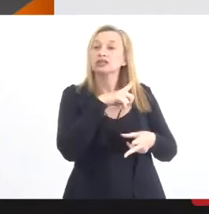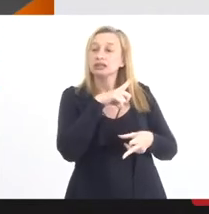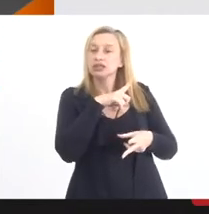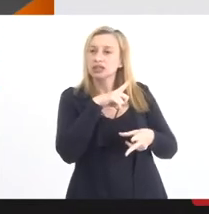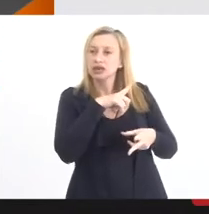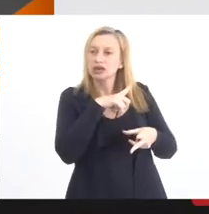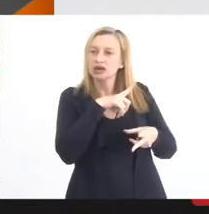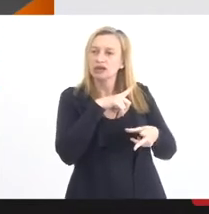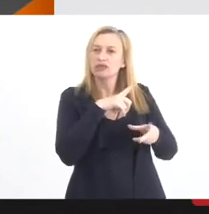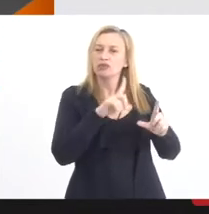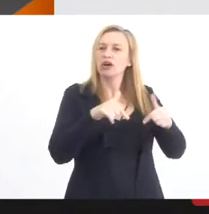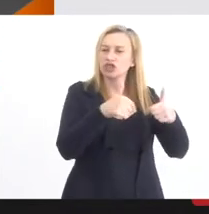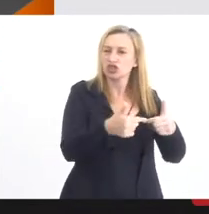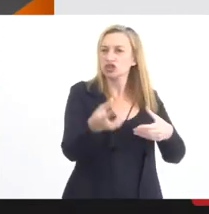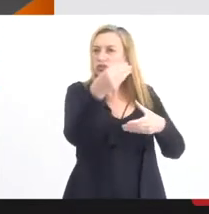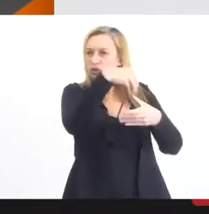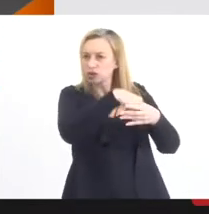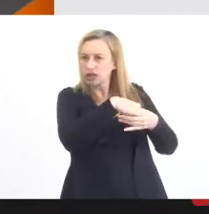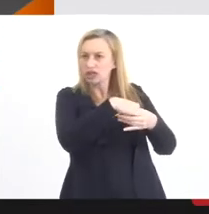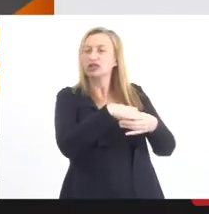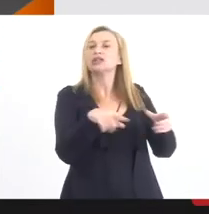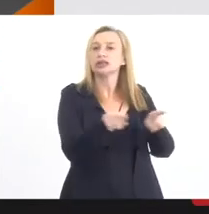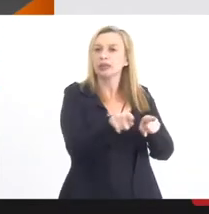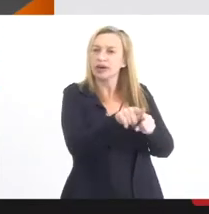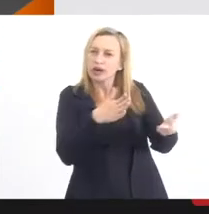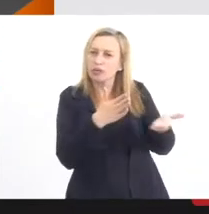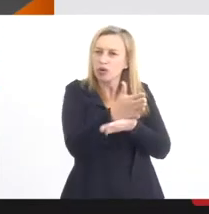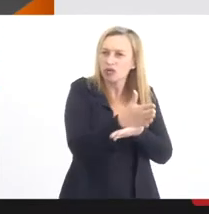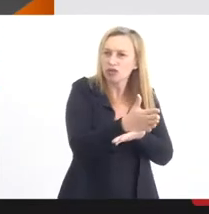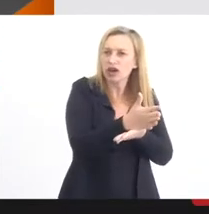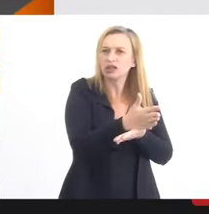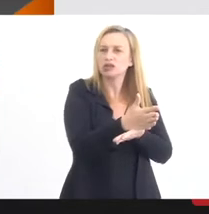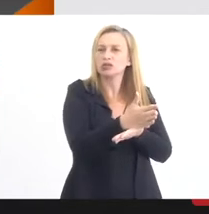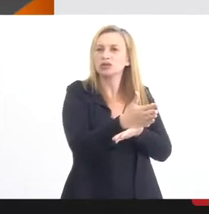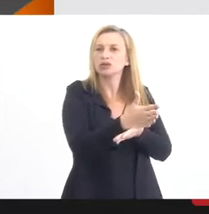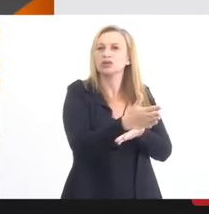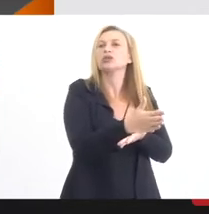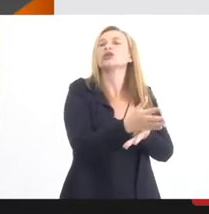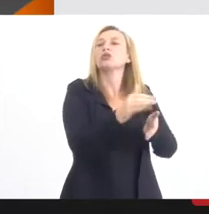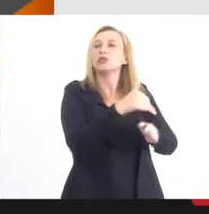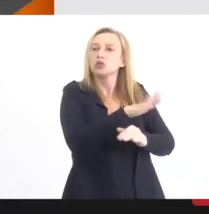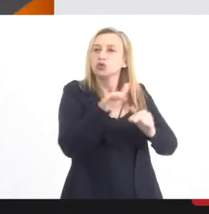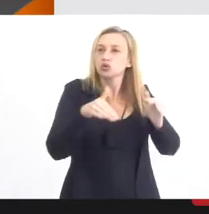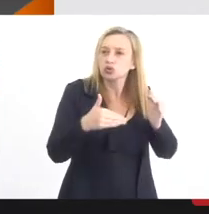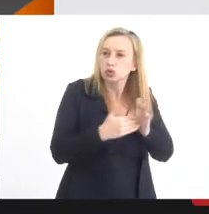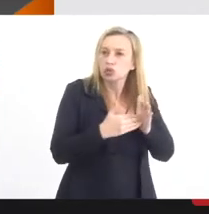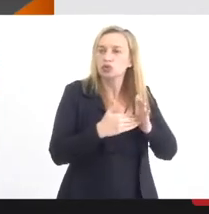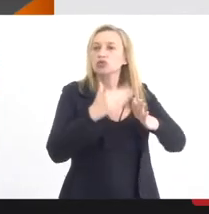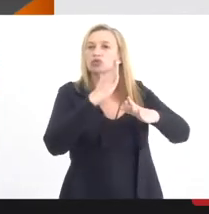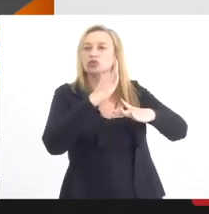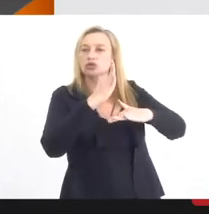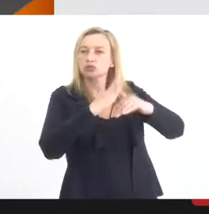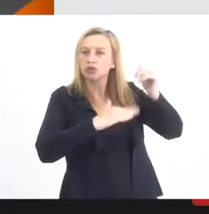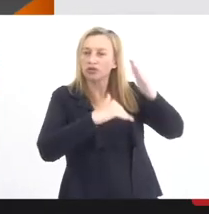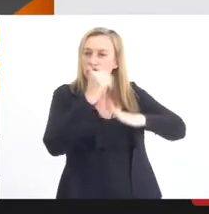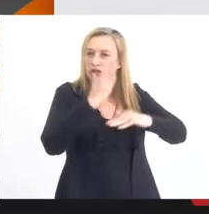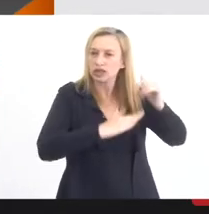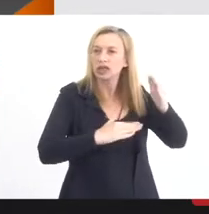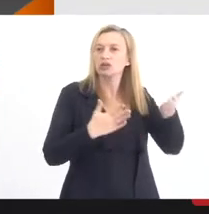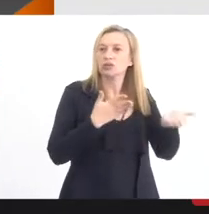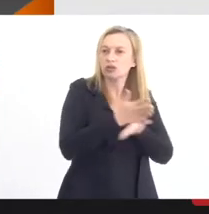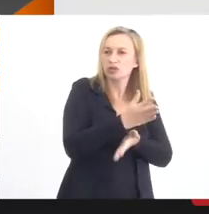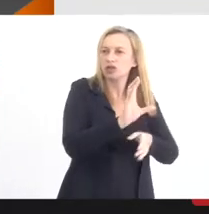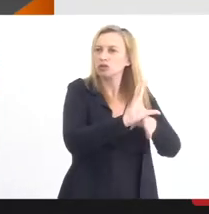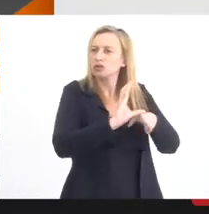interna, também foi aprovado por seus segmentos internos, docentes, discentes e técnicos, com aprovação no